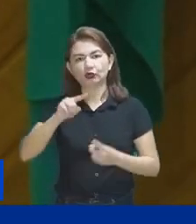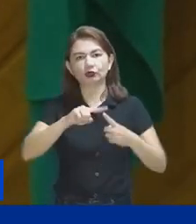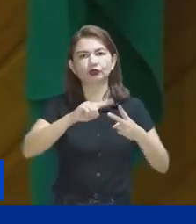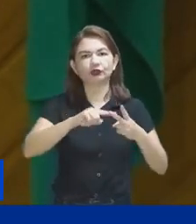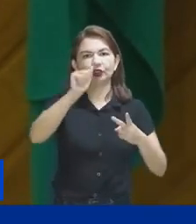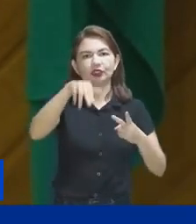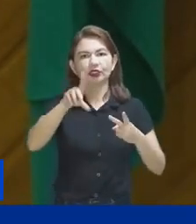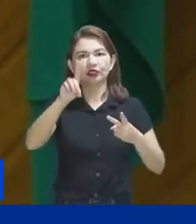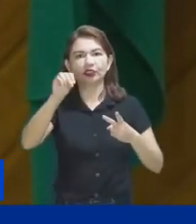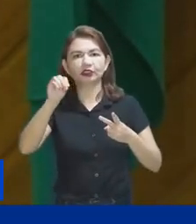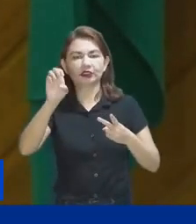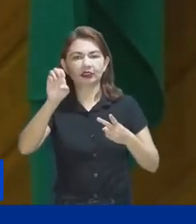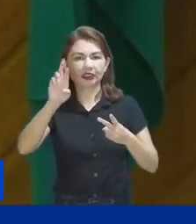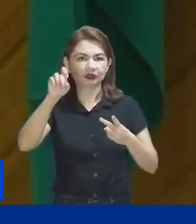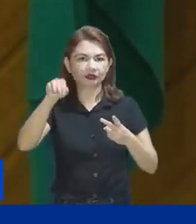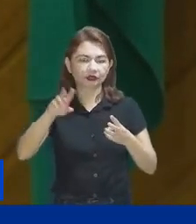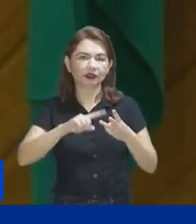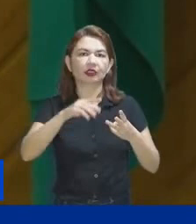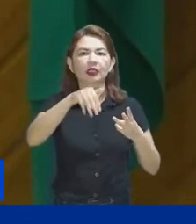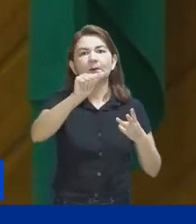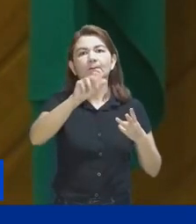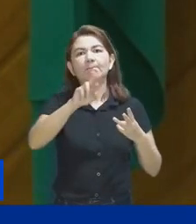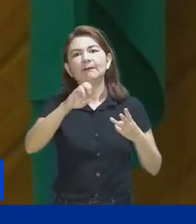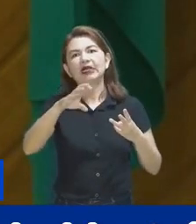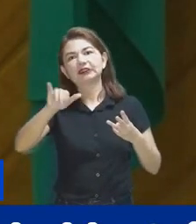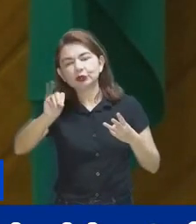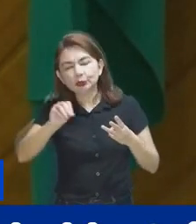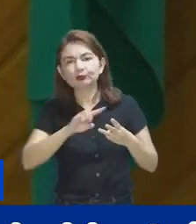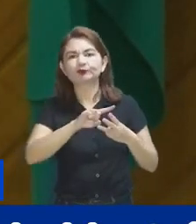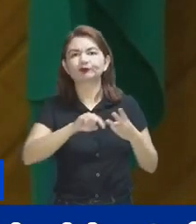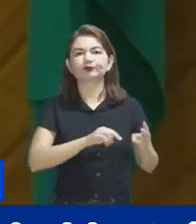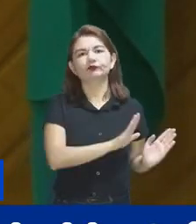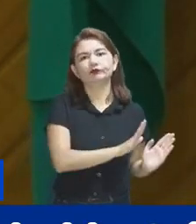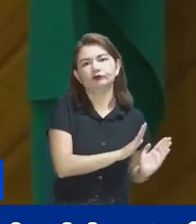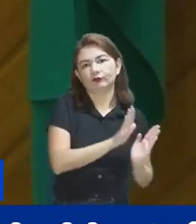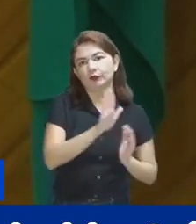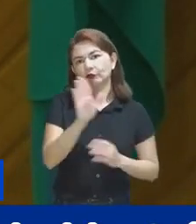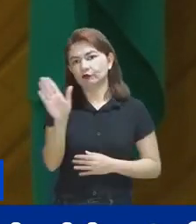e Márcio William, que após o motorista pegá-los, foram